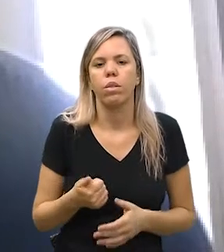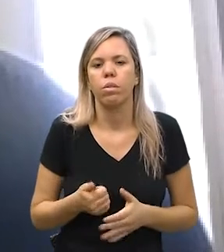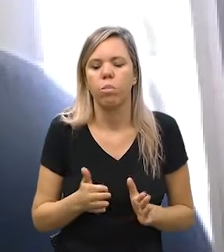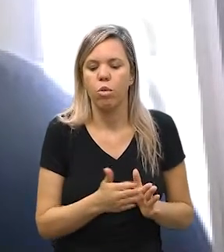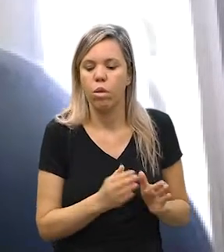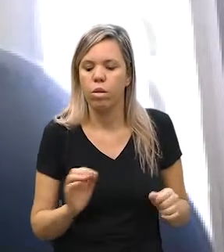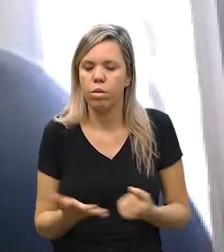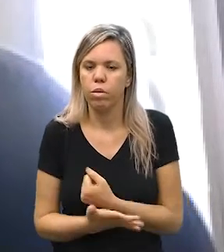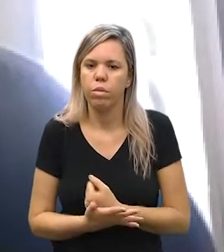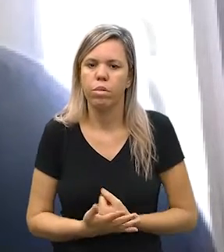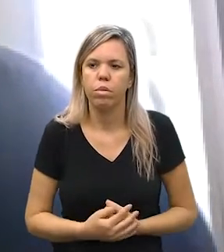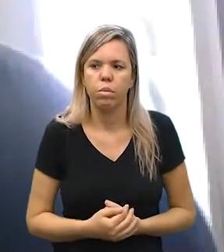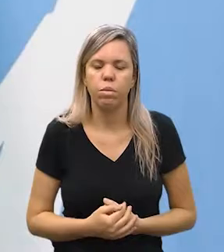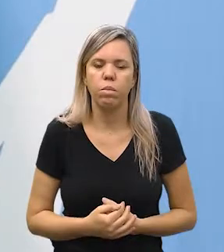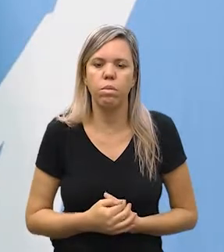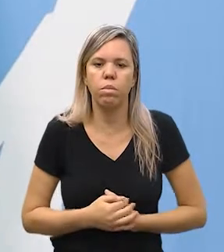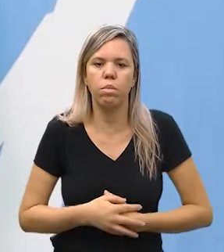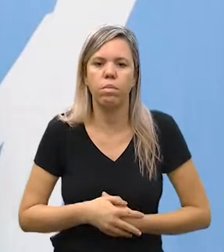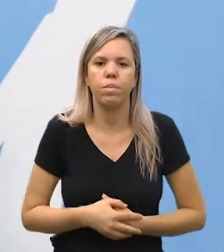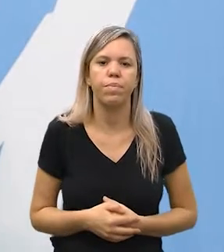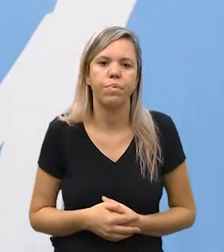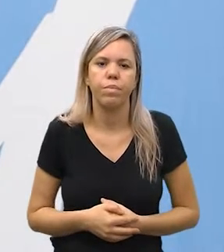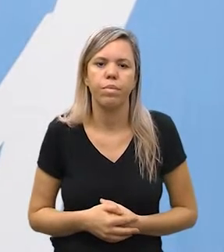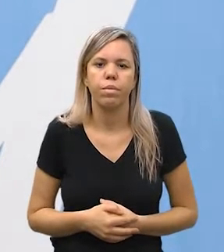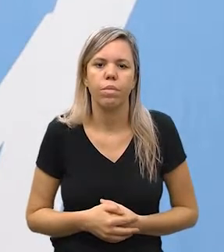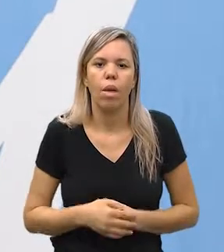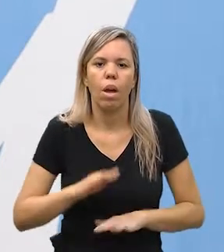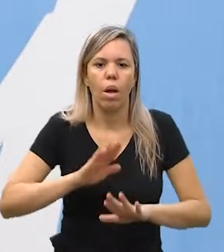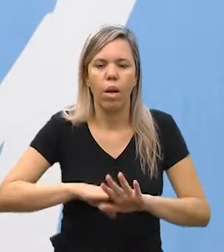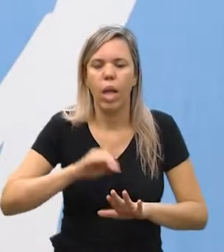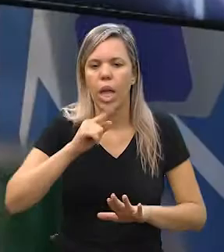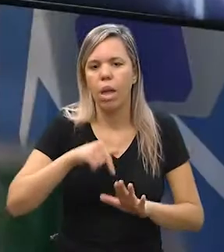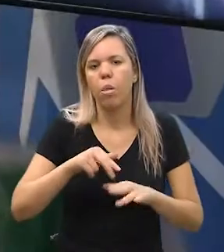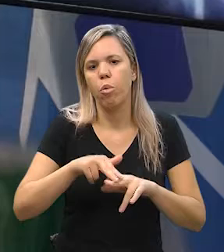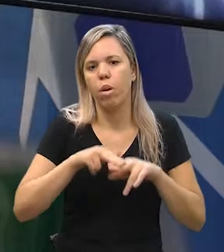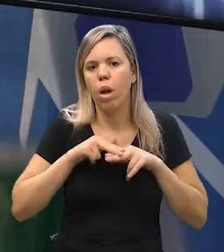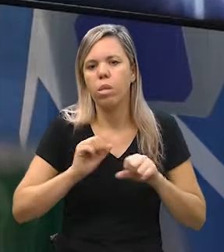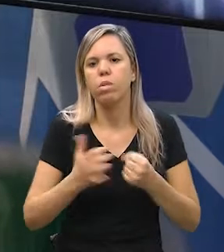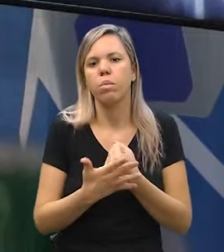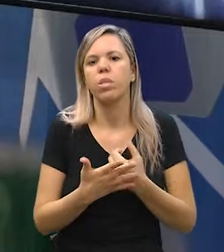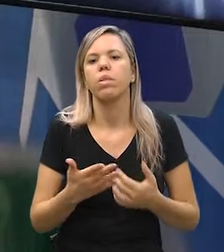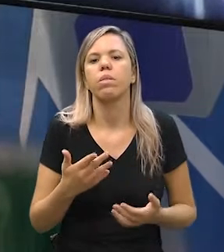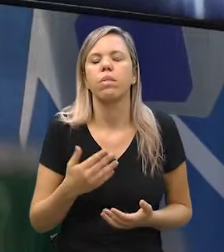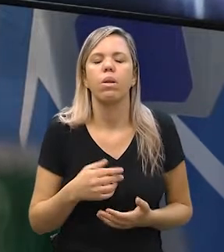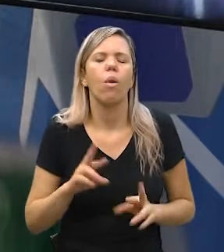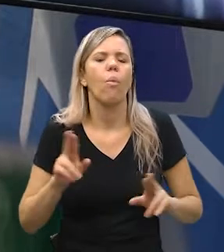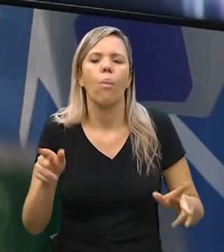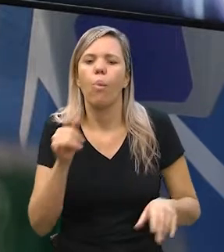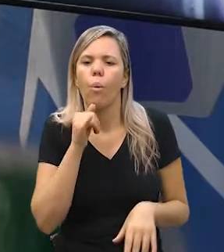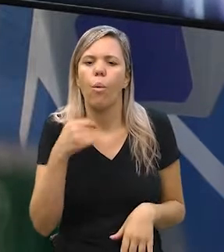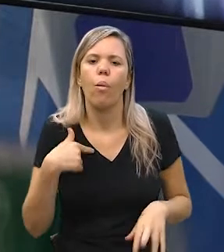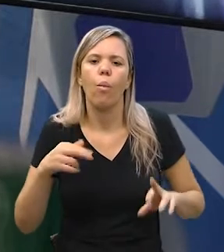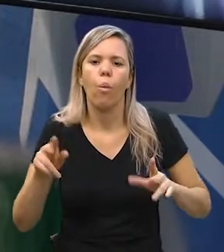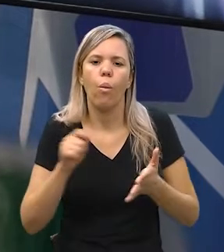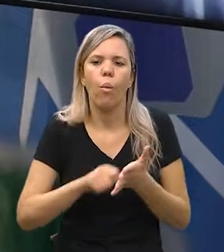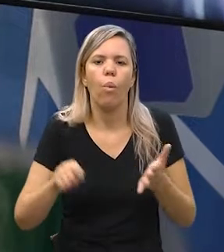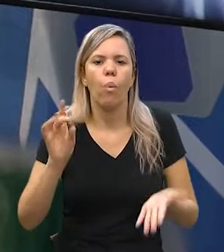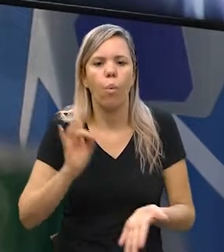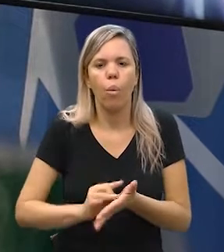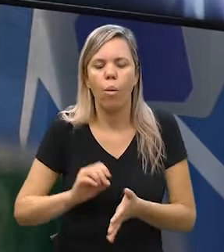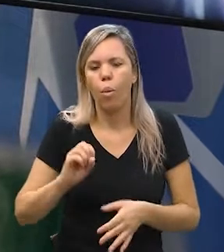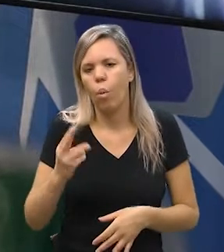pandemia, né? Com o pano de fundo da pandemia. Qual que é a diferença aí de escrever histórias